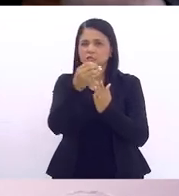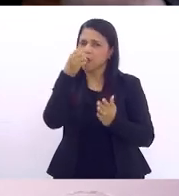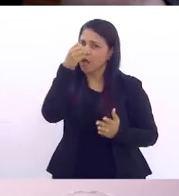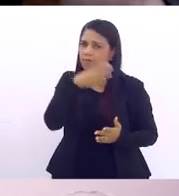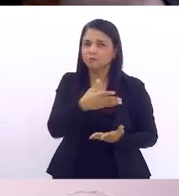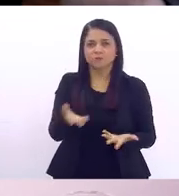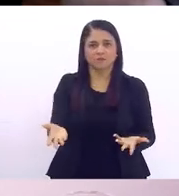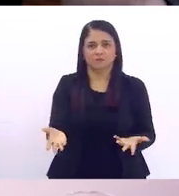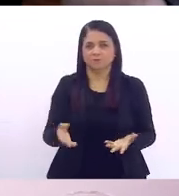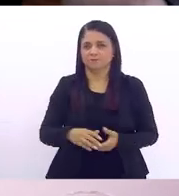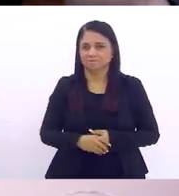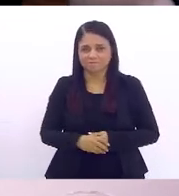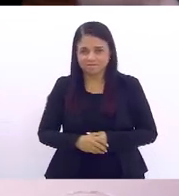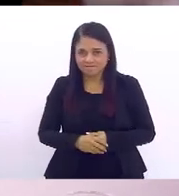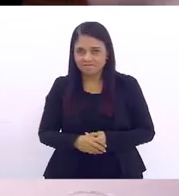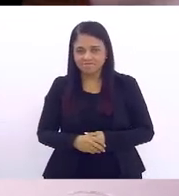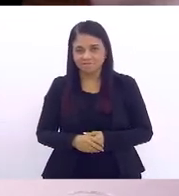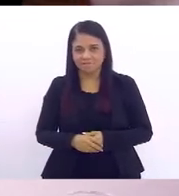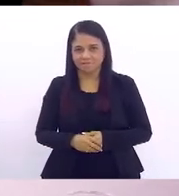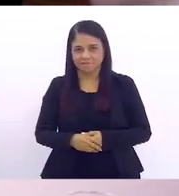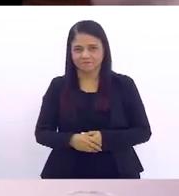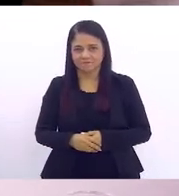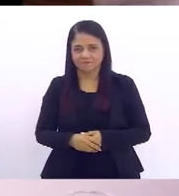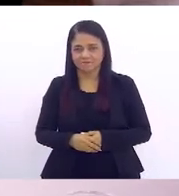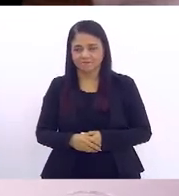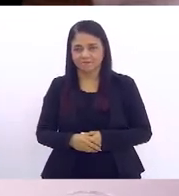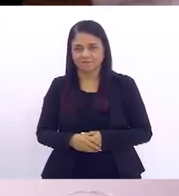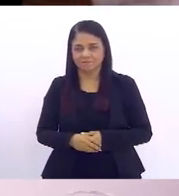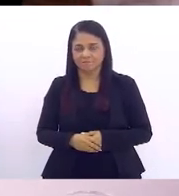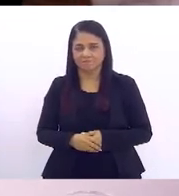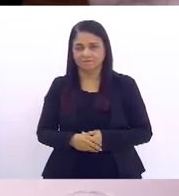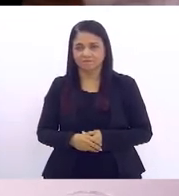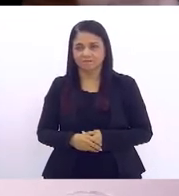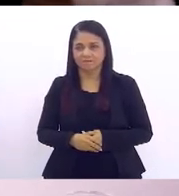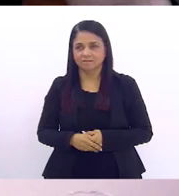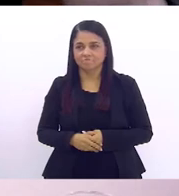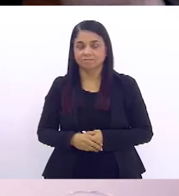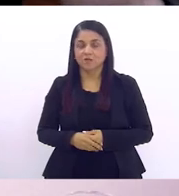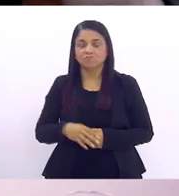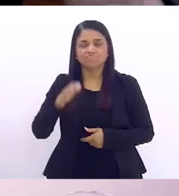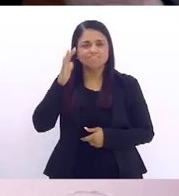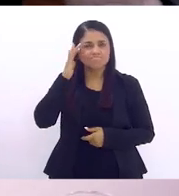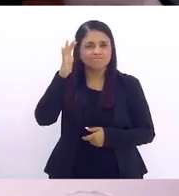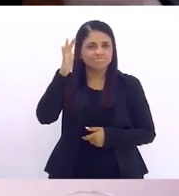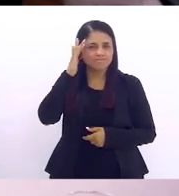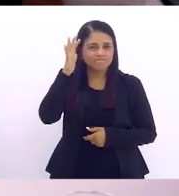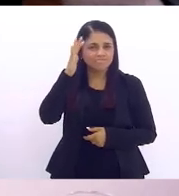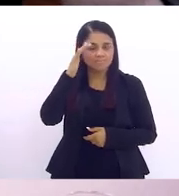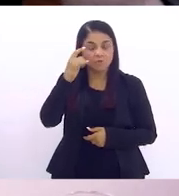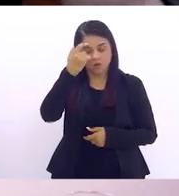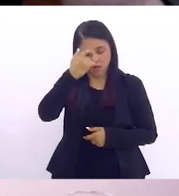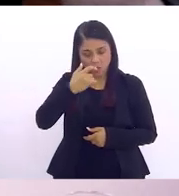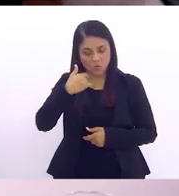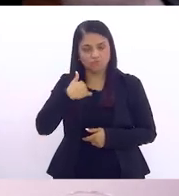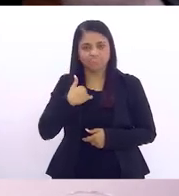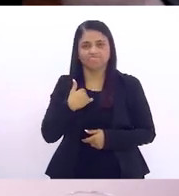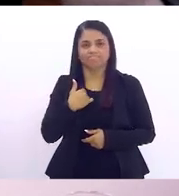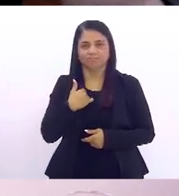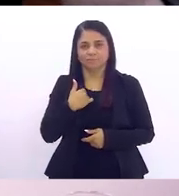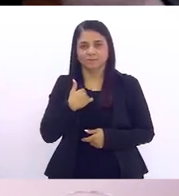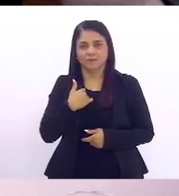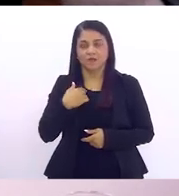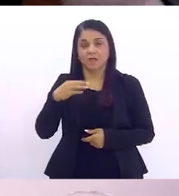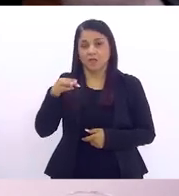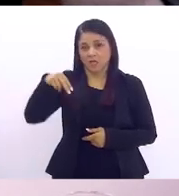sodado eh então uma reflexão que eu tenho feito eh a